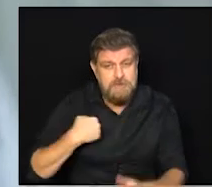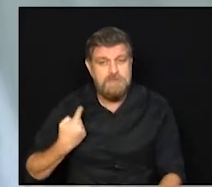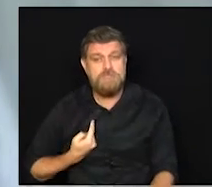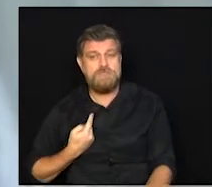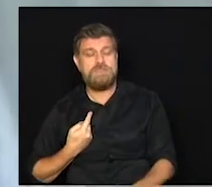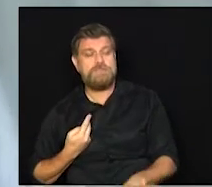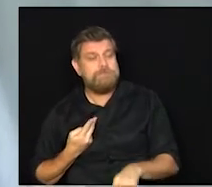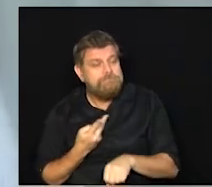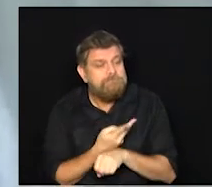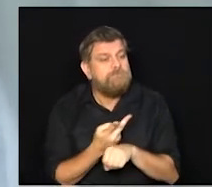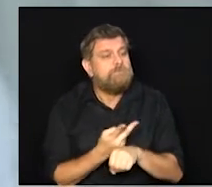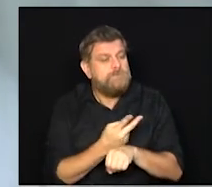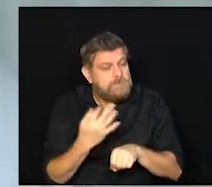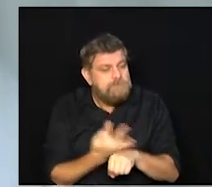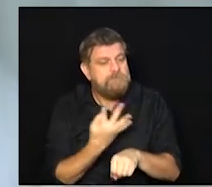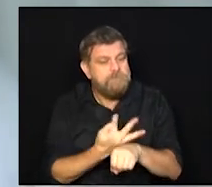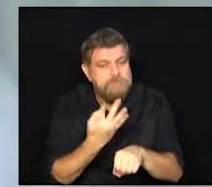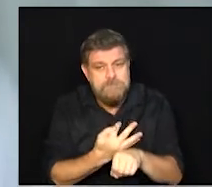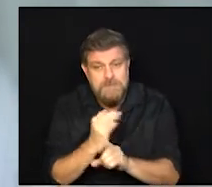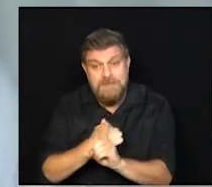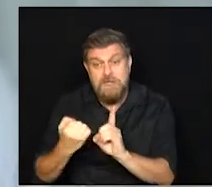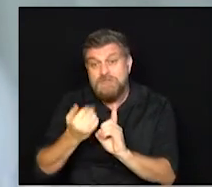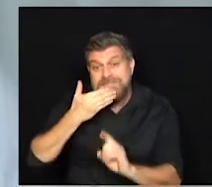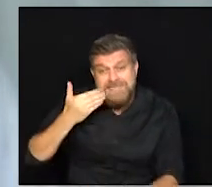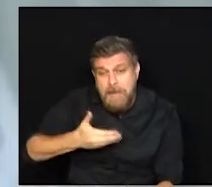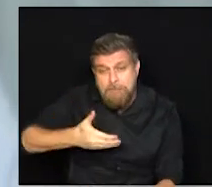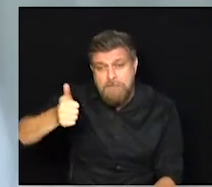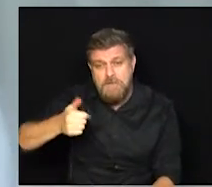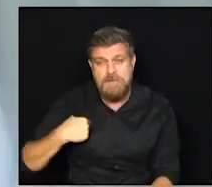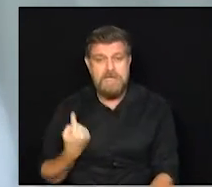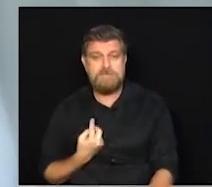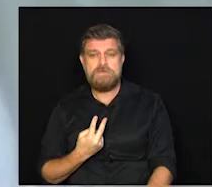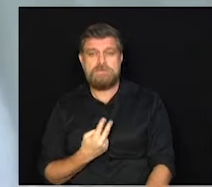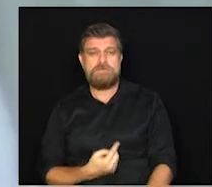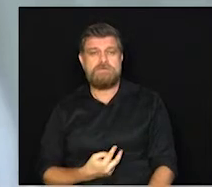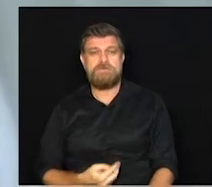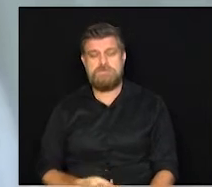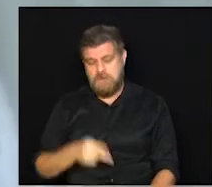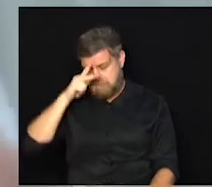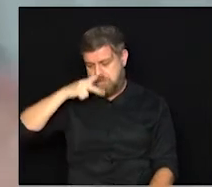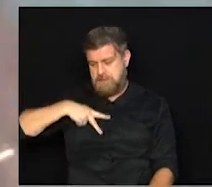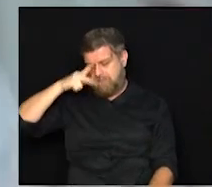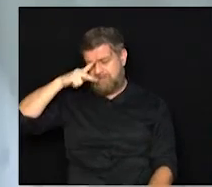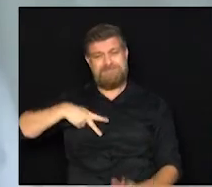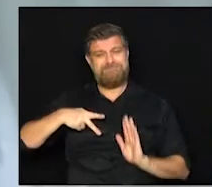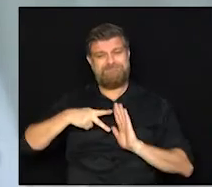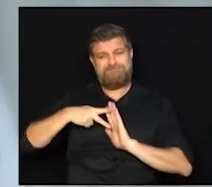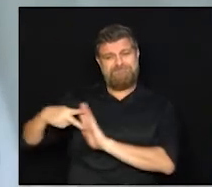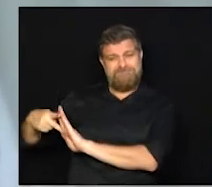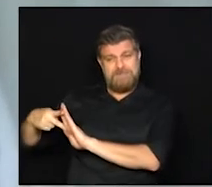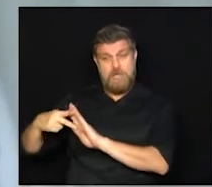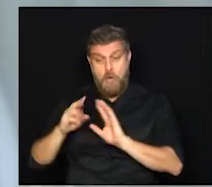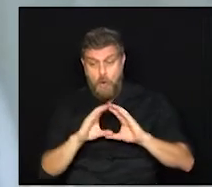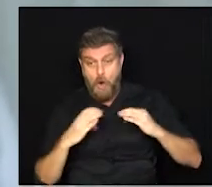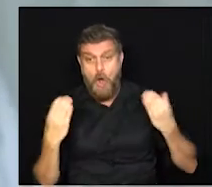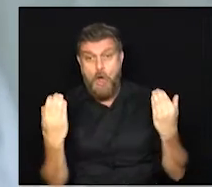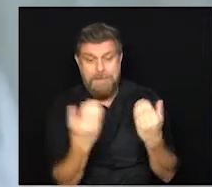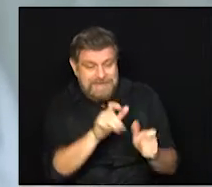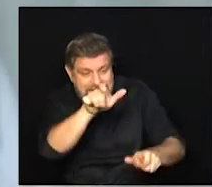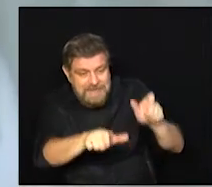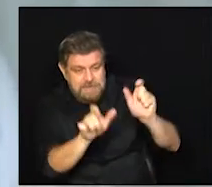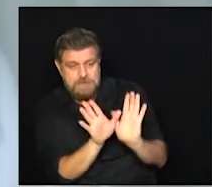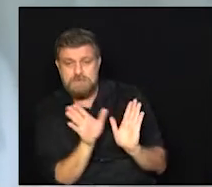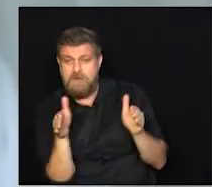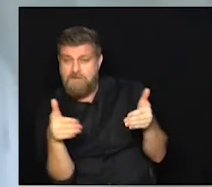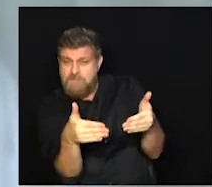procura melhorar a nossa sociedade, a gente não pode pensar só no eu. Nós temos que pensar na coletividade. Só que o